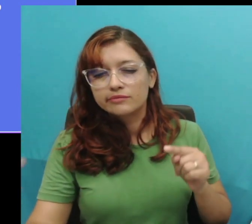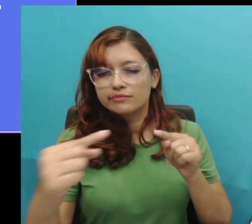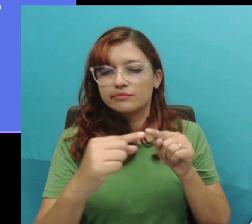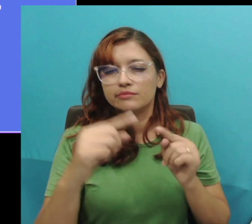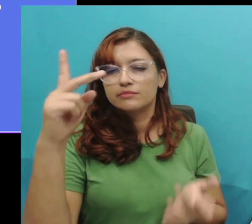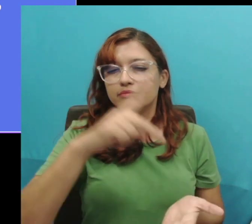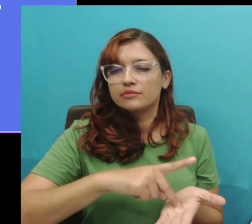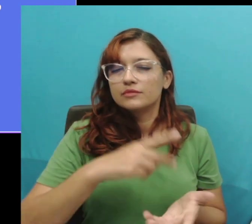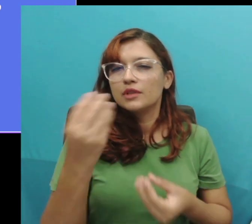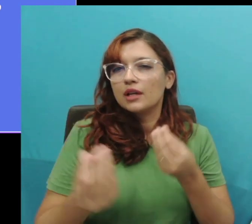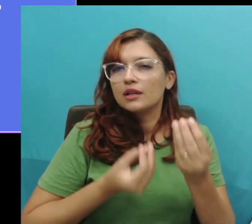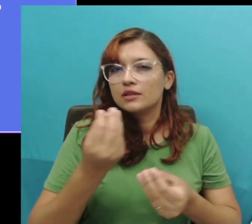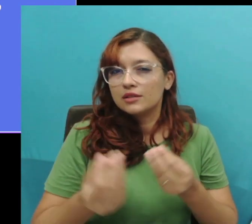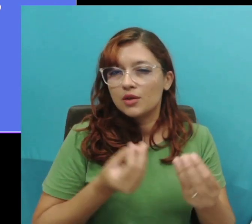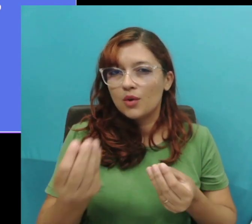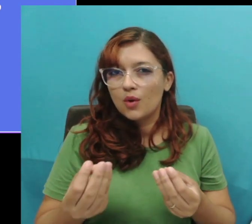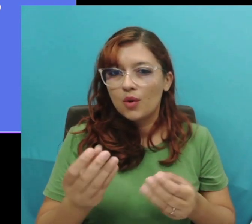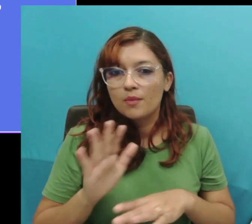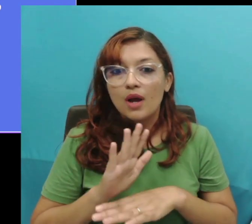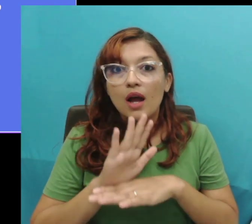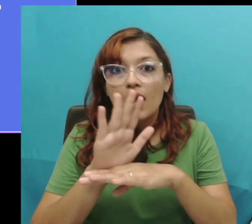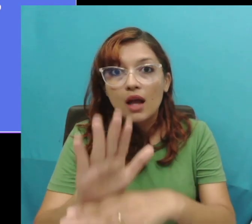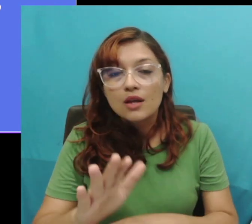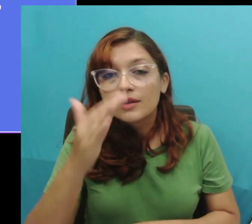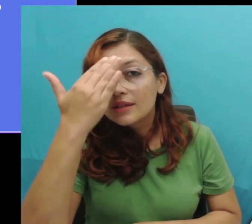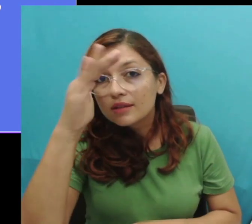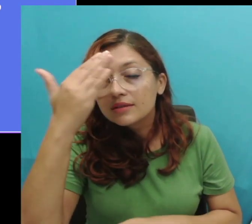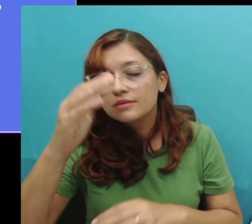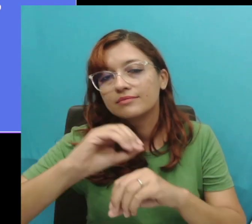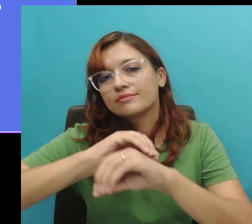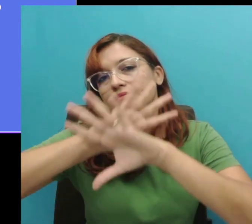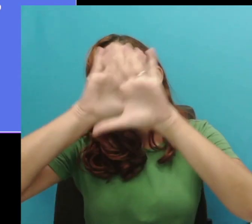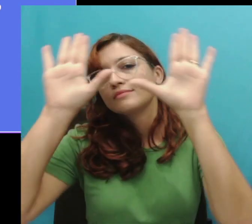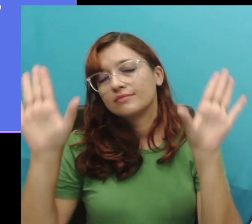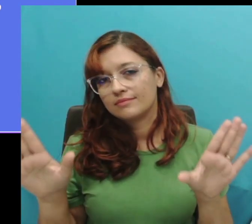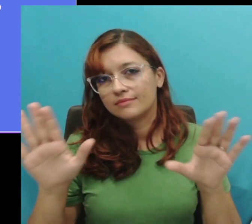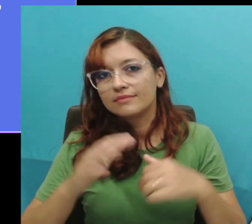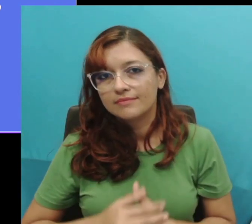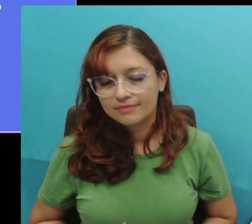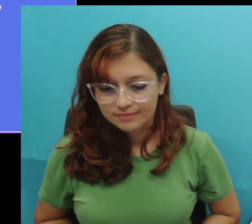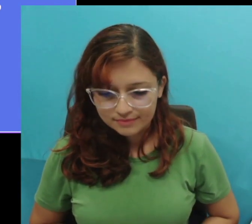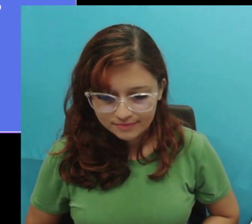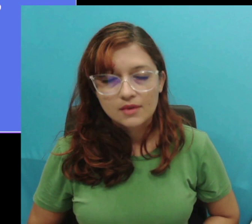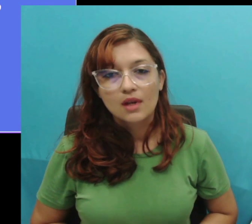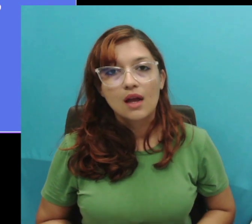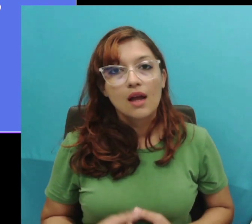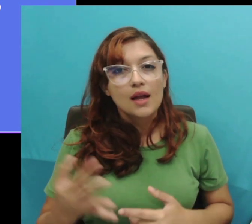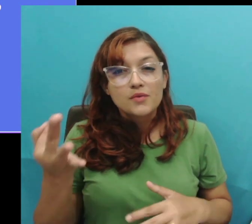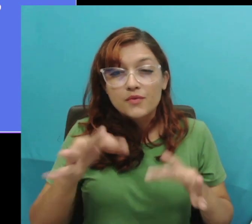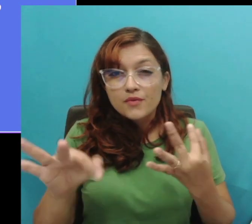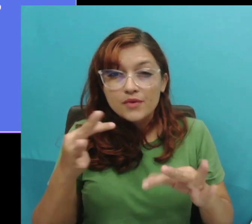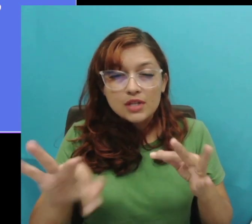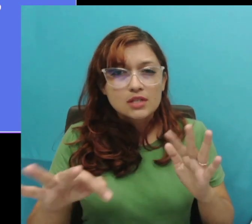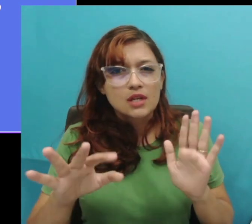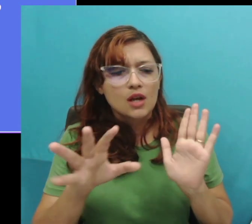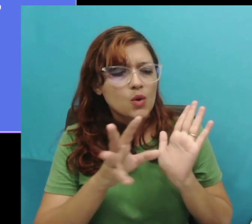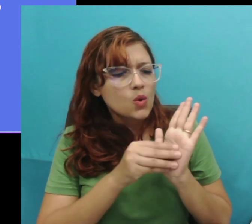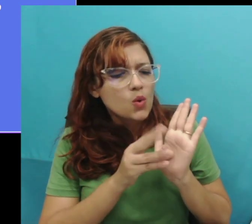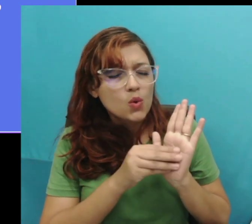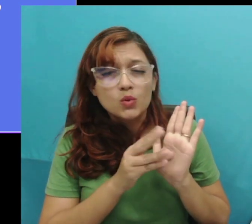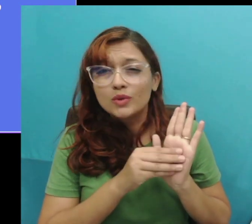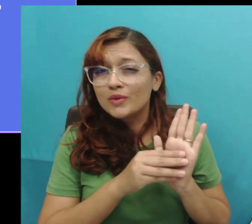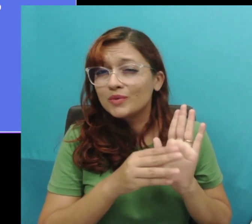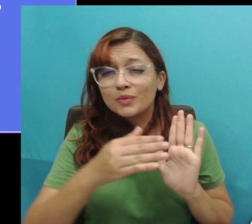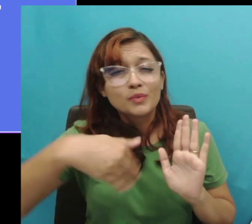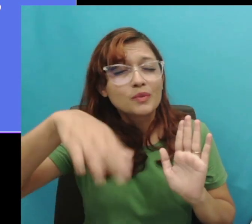dos experimentos, os alunos podem visualizar os fenômenos e isso ajuda a entender o